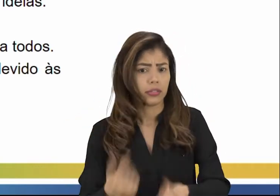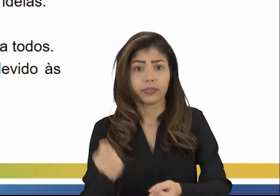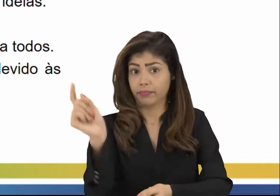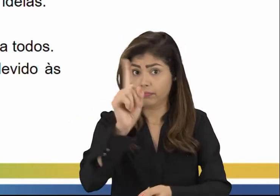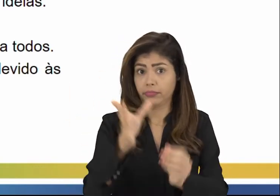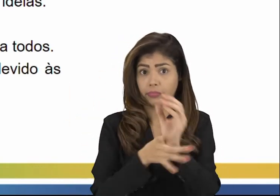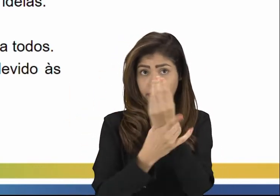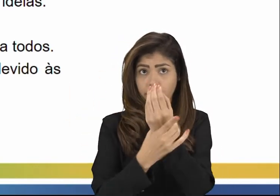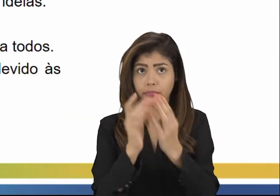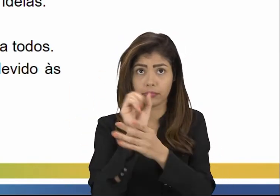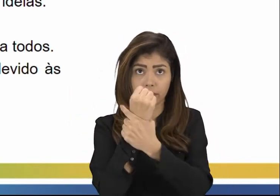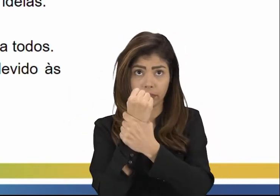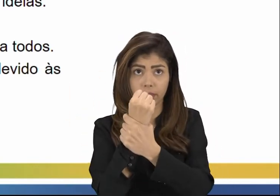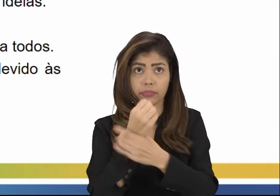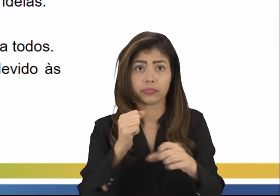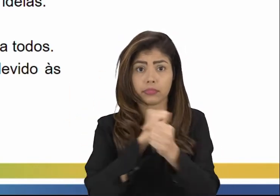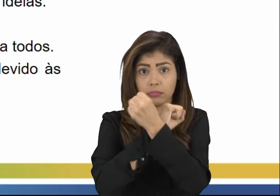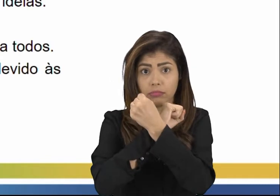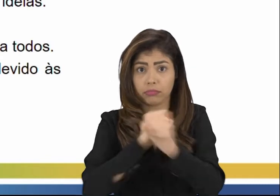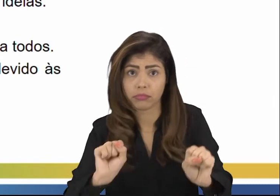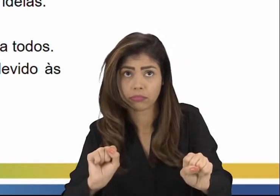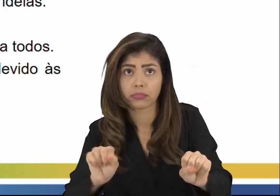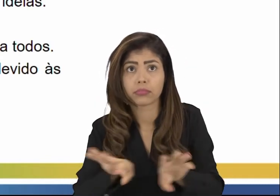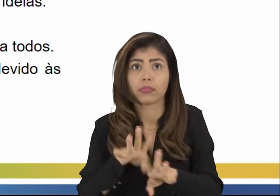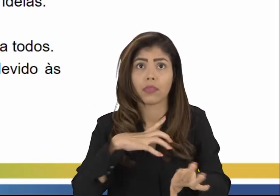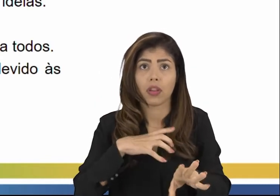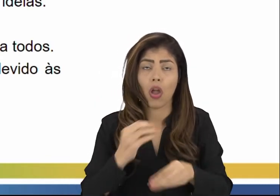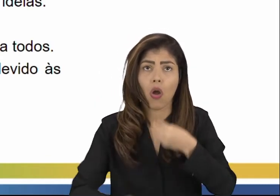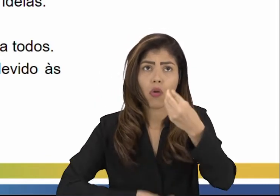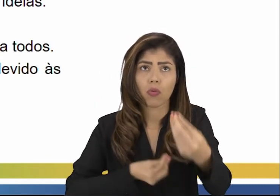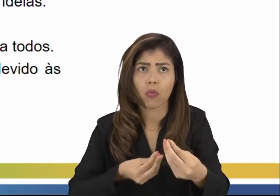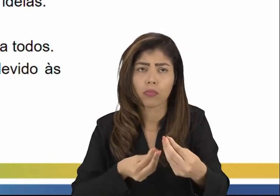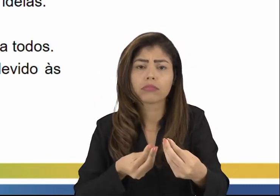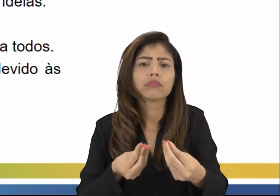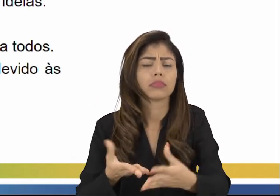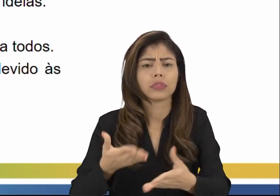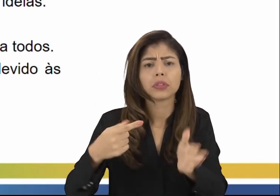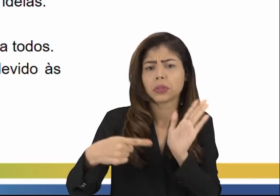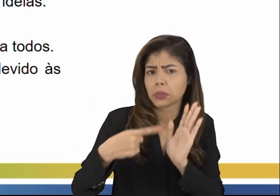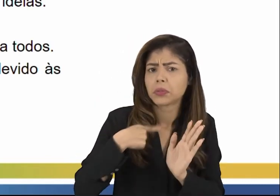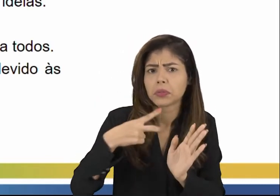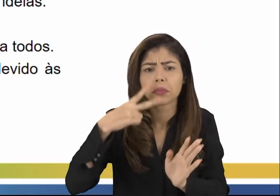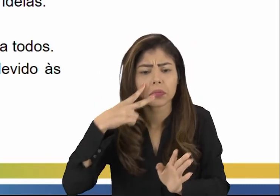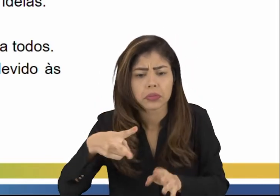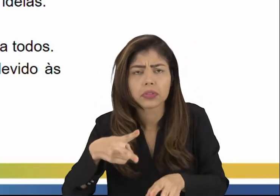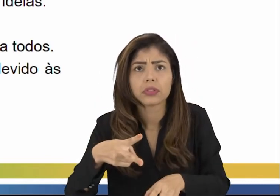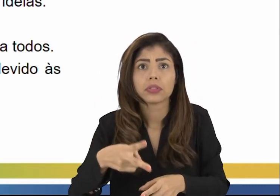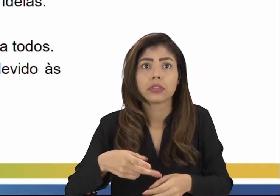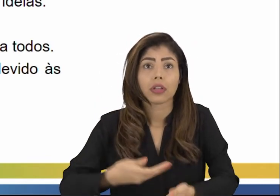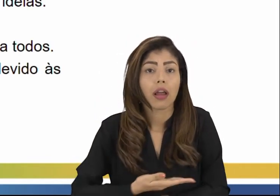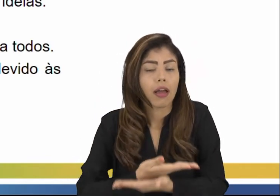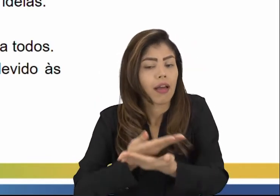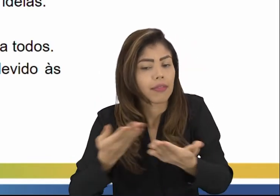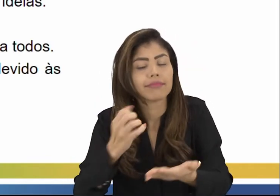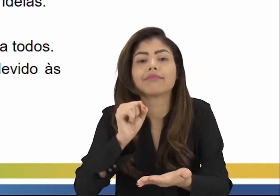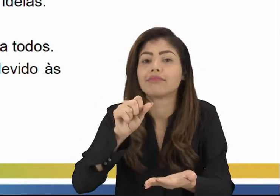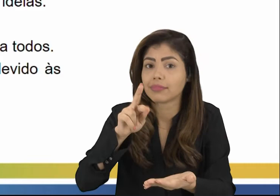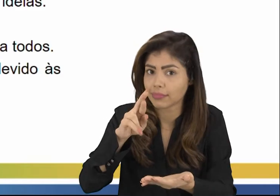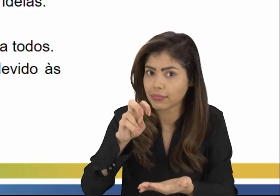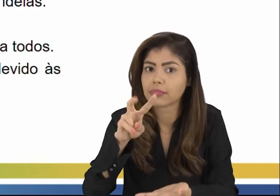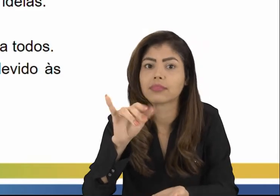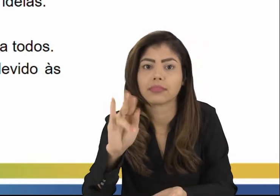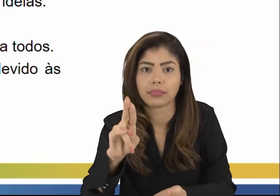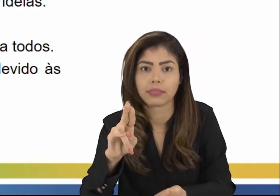a cidadania para todos. Como Aristóteles era homem do seu tempo, ele achava que a servidão era uma coisa, vamos dizer,